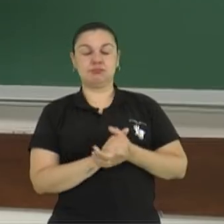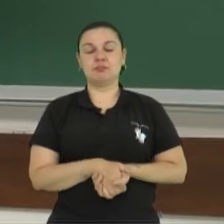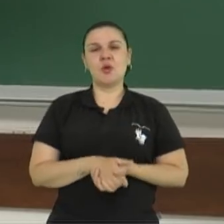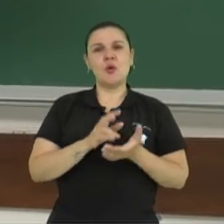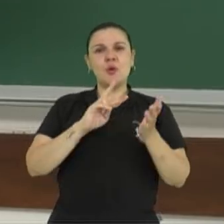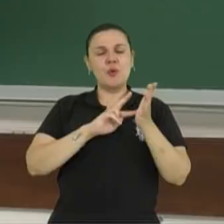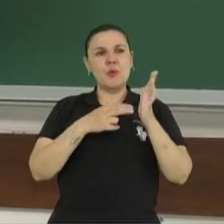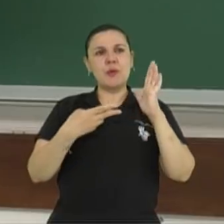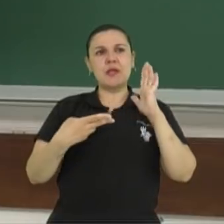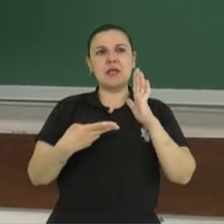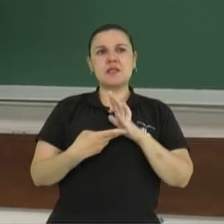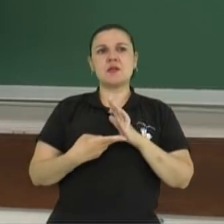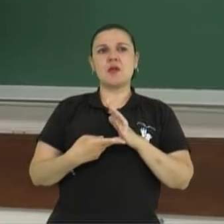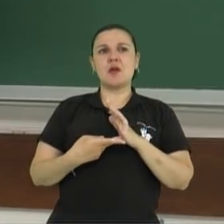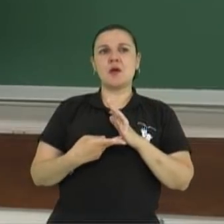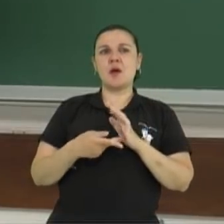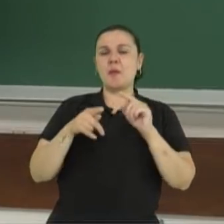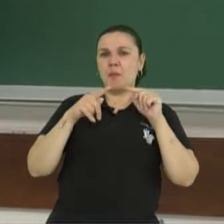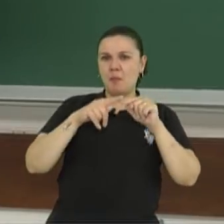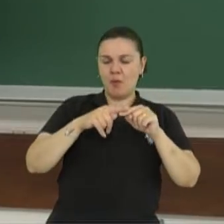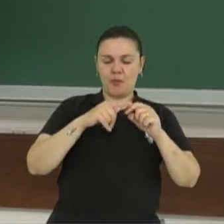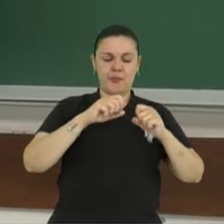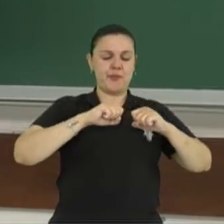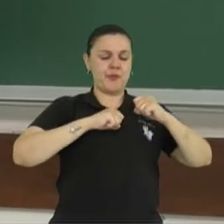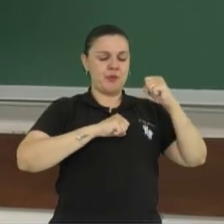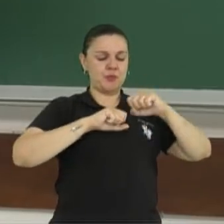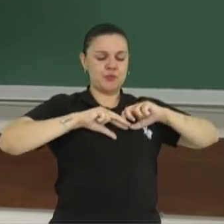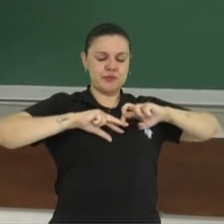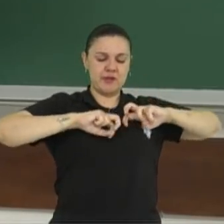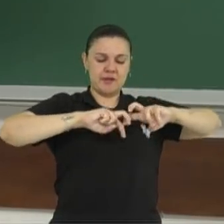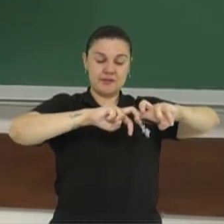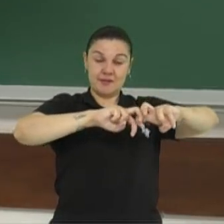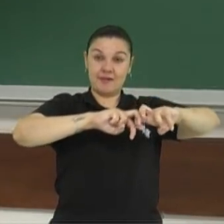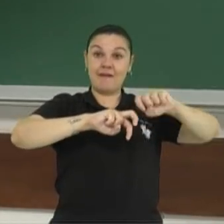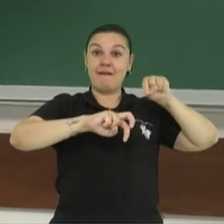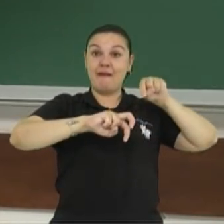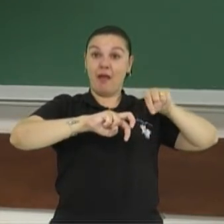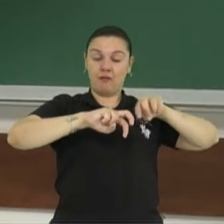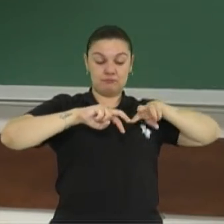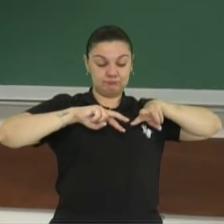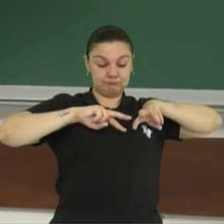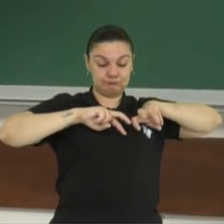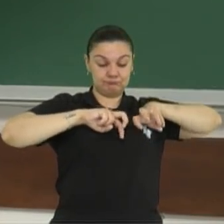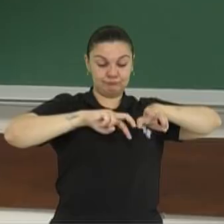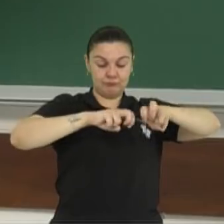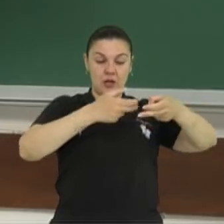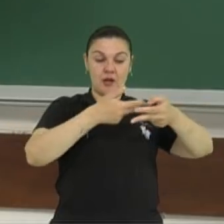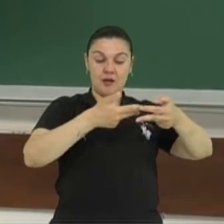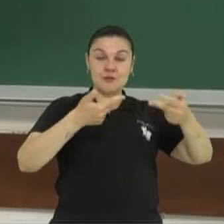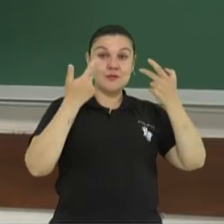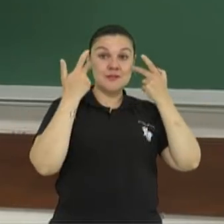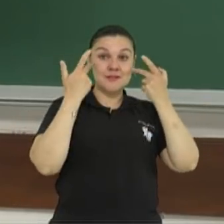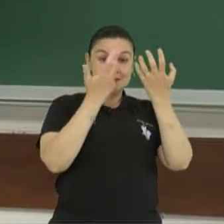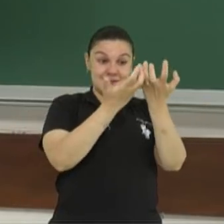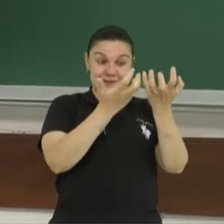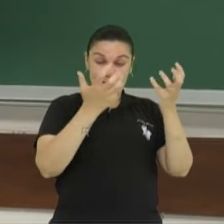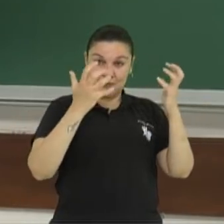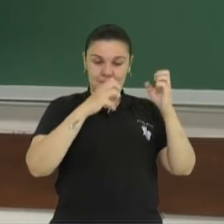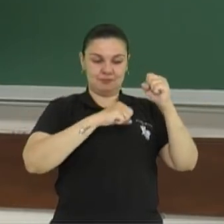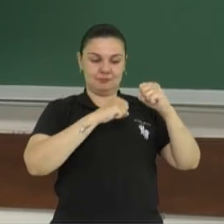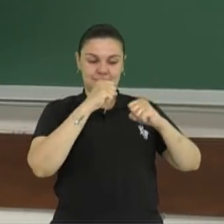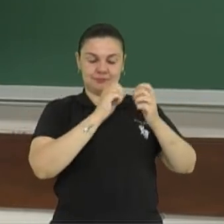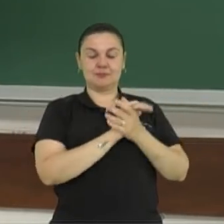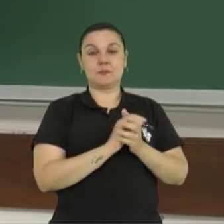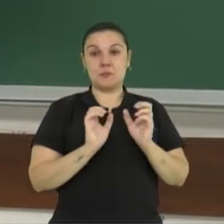O que é uma indústria extrativa? É aquela que extrai os recursos naturais da